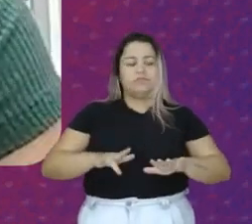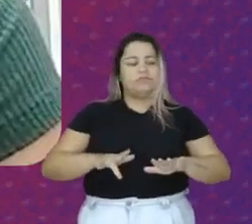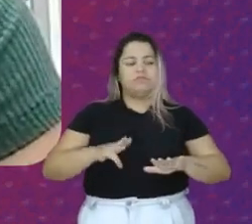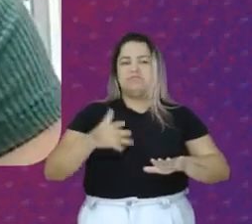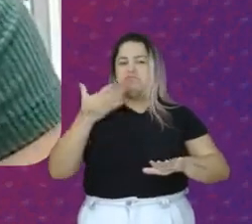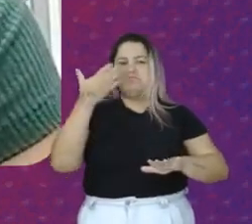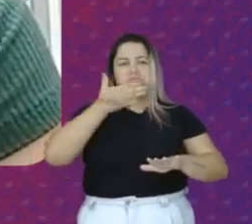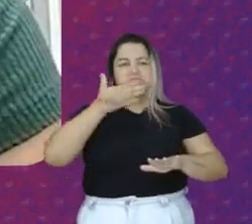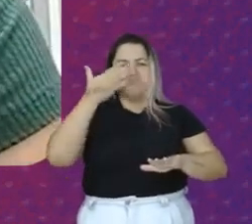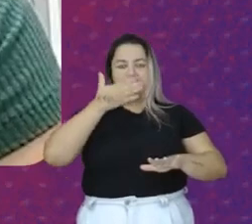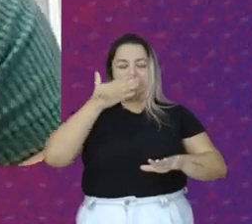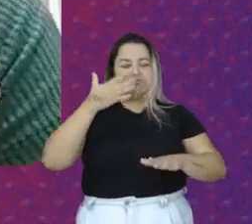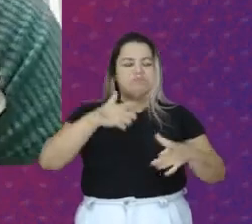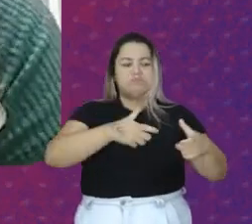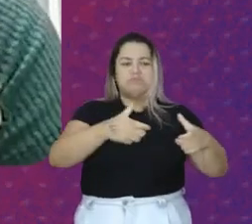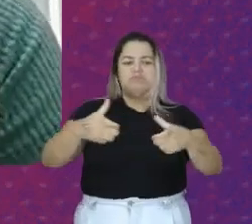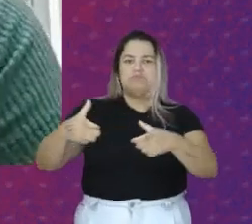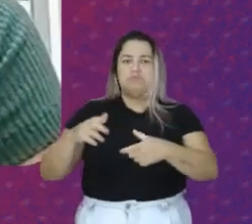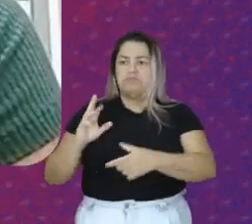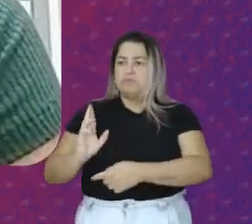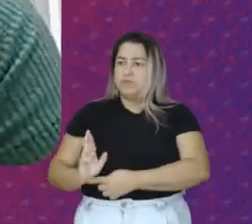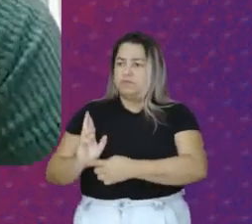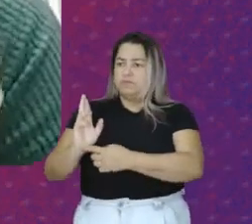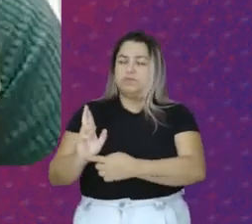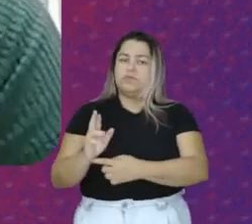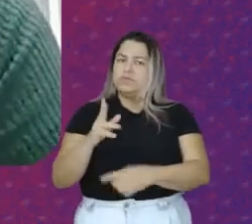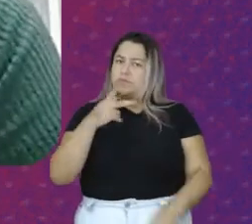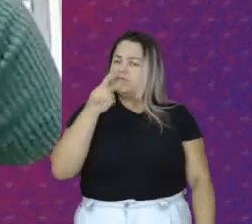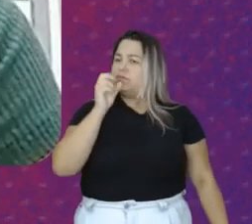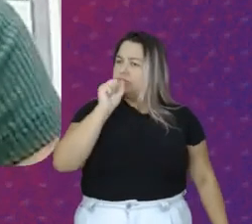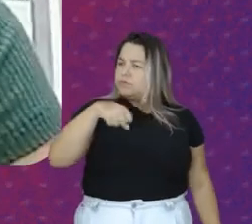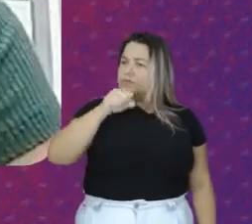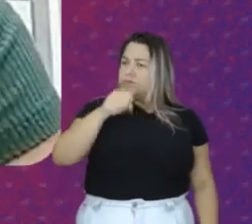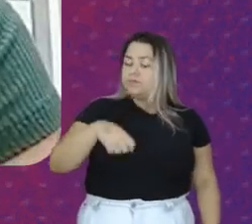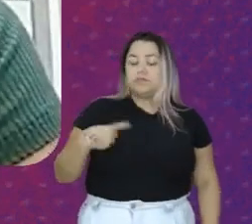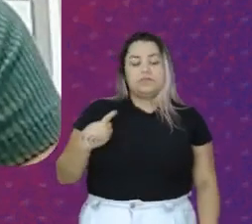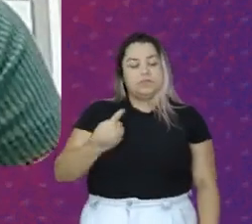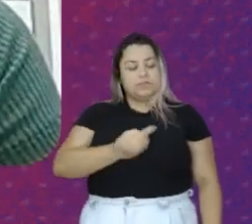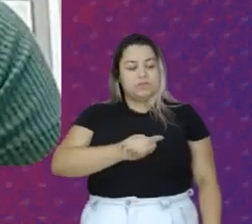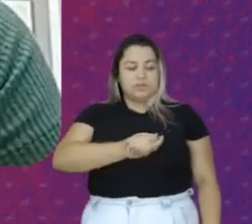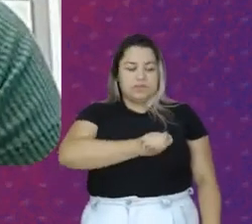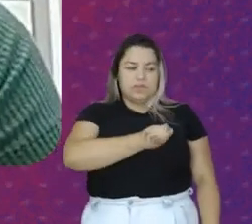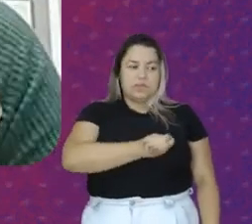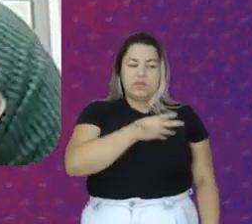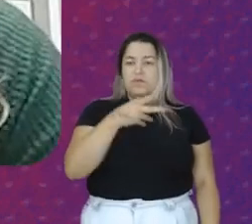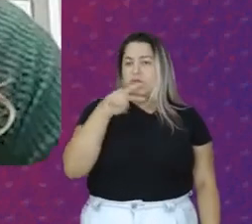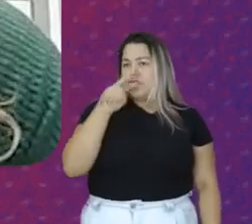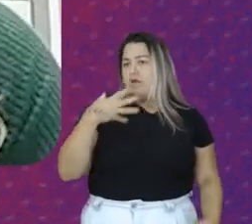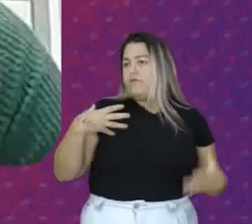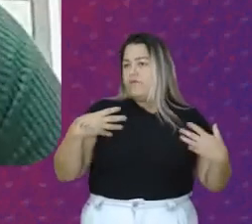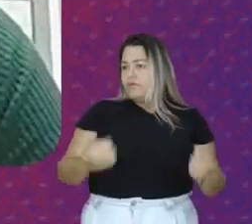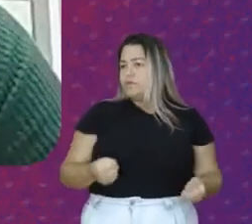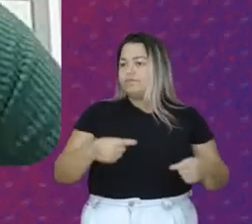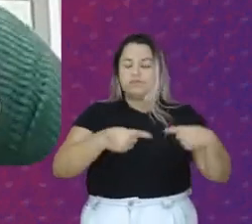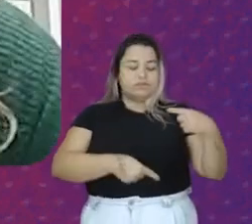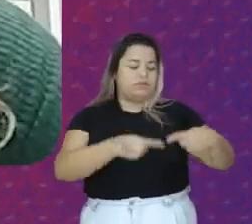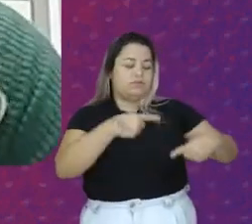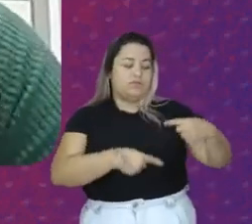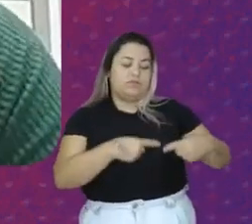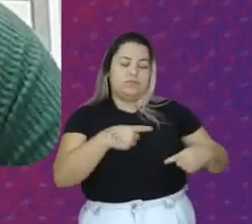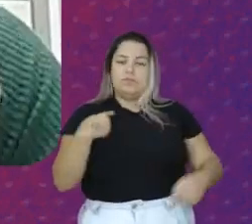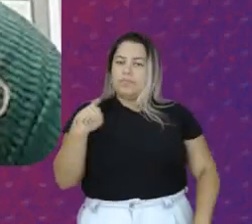espaços representativos, né, para além da questão simbólica de dizer sim, nós podemos e nós estamos lá, é dizer que vamos fazer política para